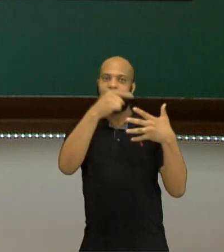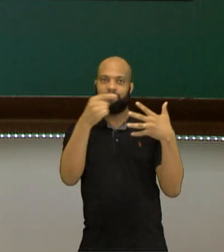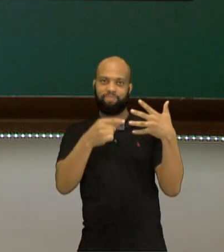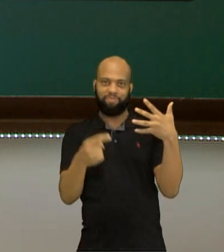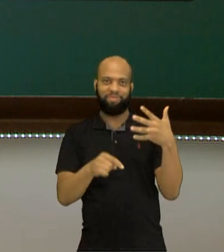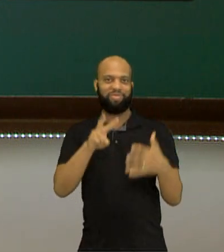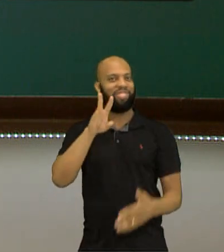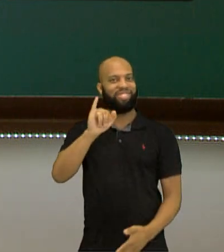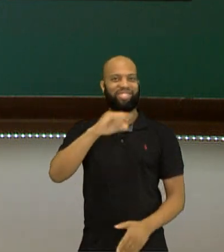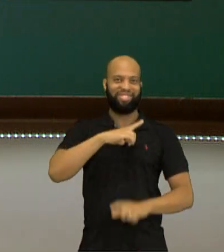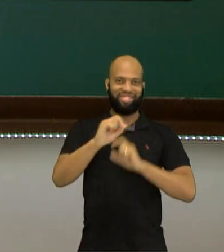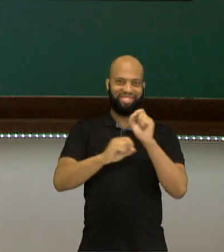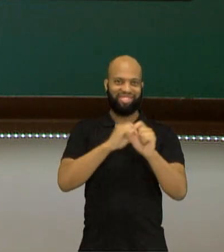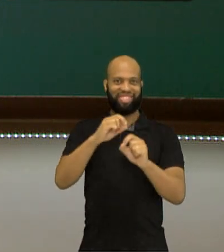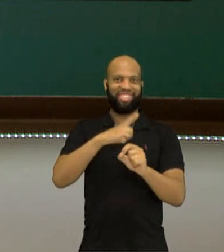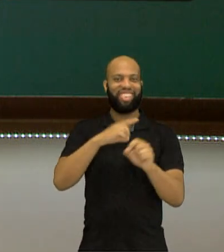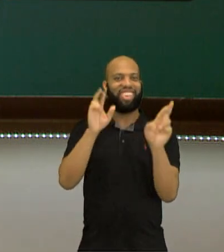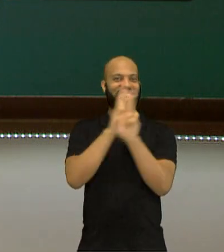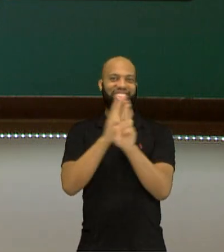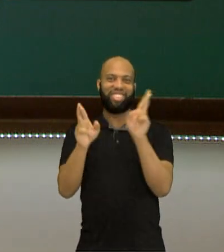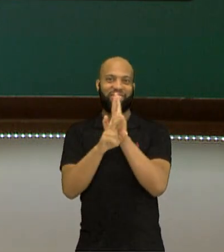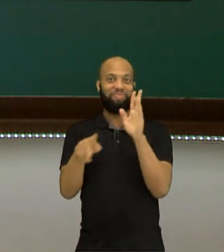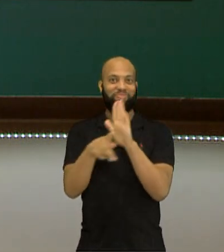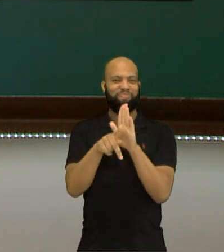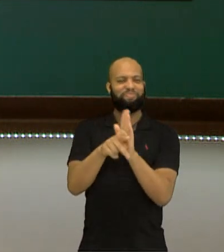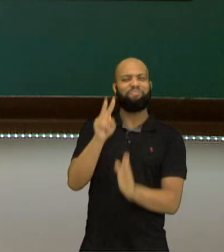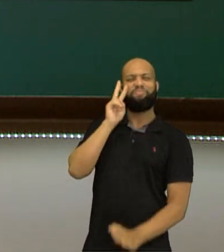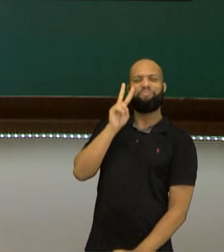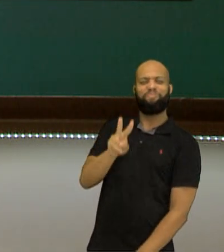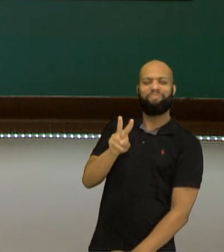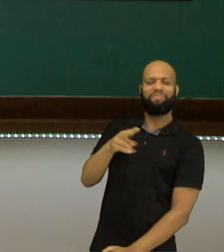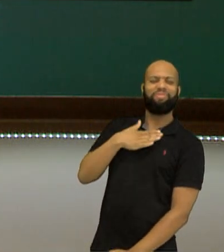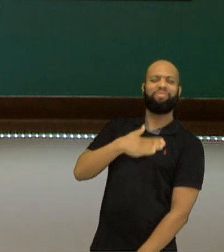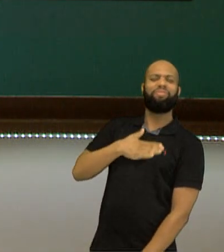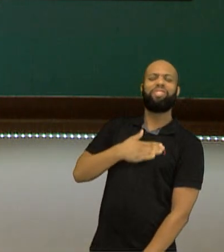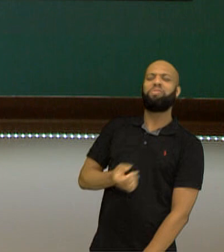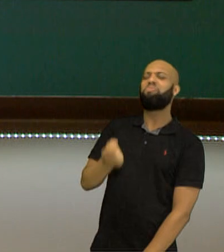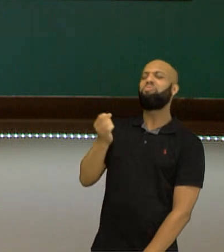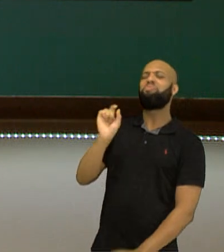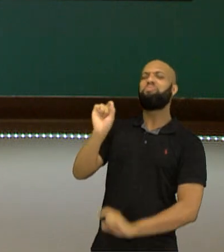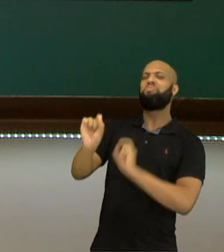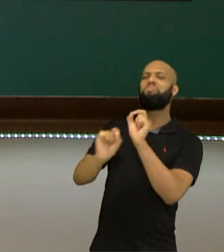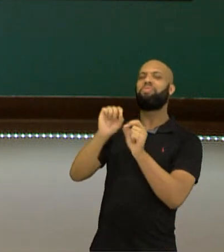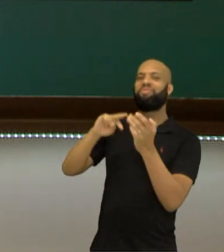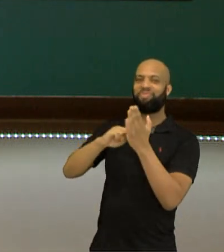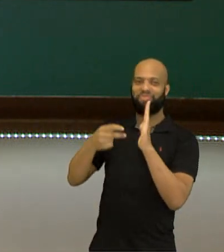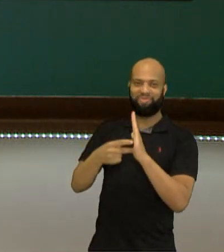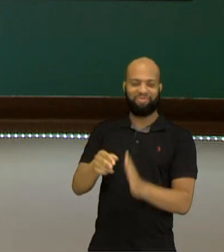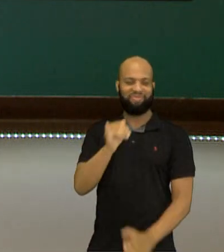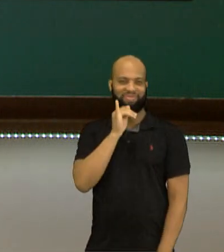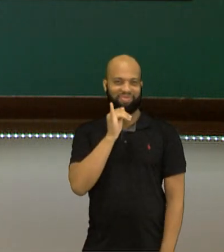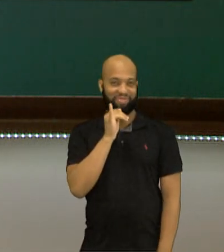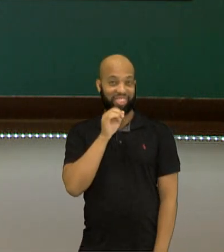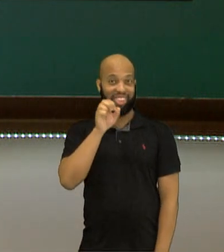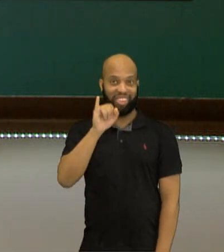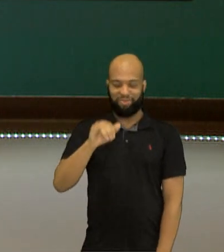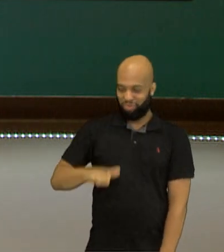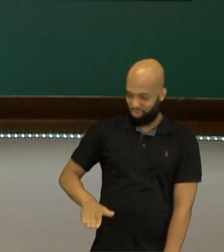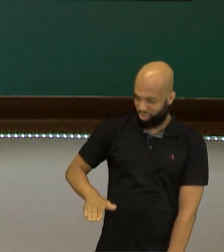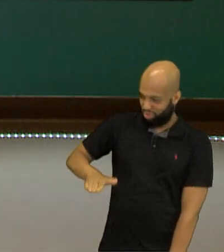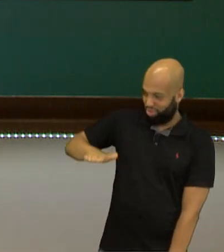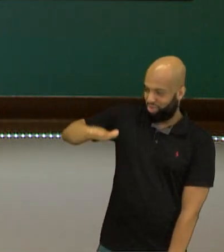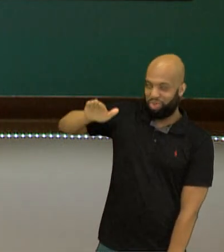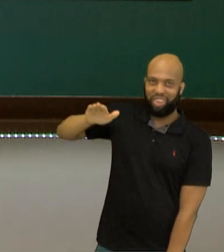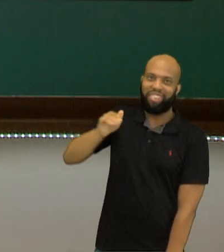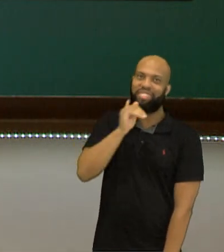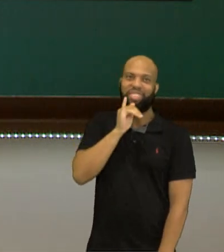ser levantadas quando o apreciador olha para o abacaxi. Por exemplo, se na infância ele cresceu